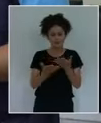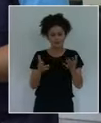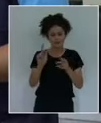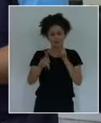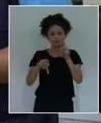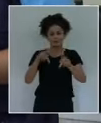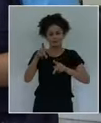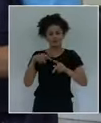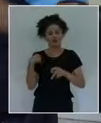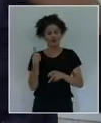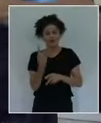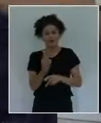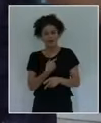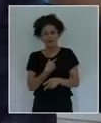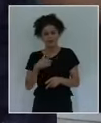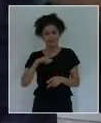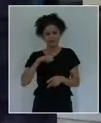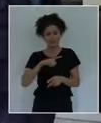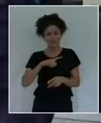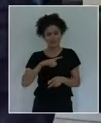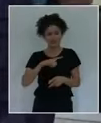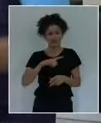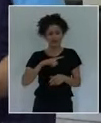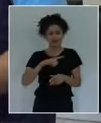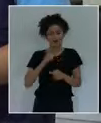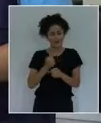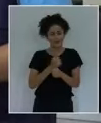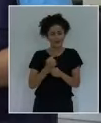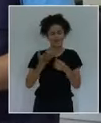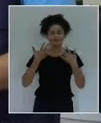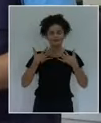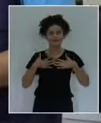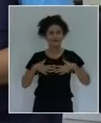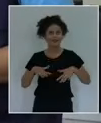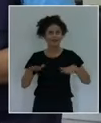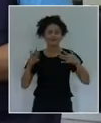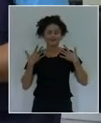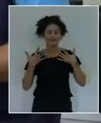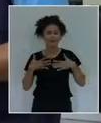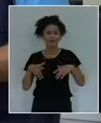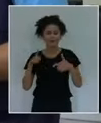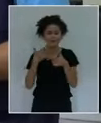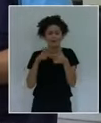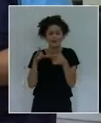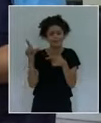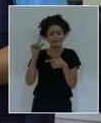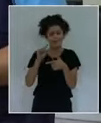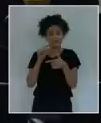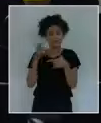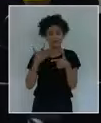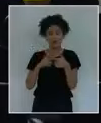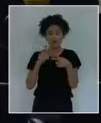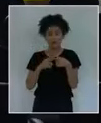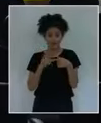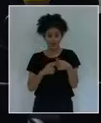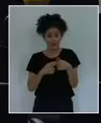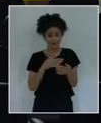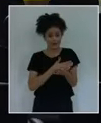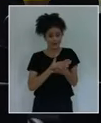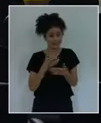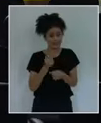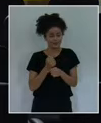gente tenha esse decorrer desse ano aí bem mais tranquilo e sem problema nenhum, porque o começo foi um pouco complicado. Uma